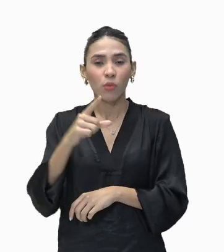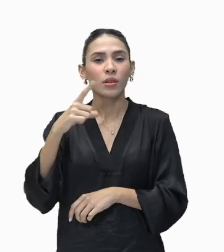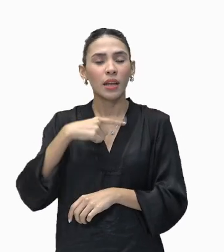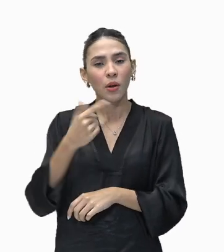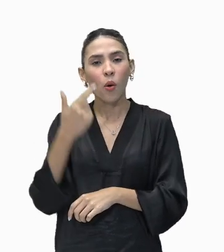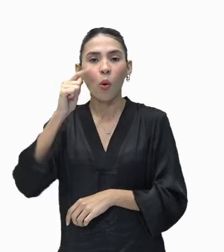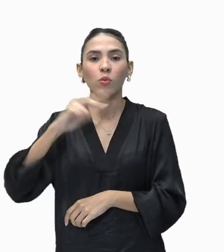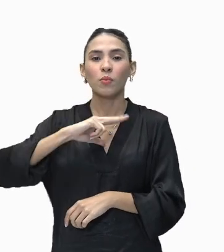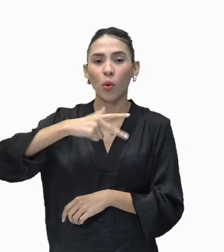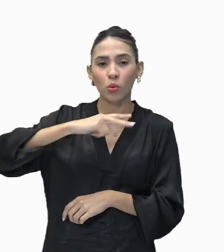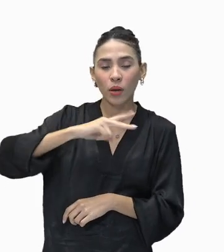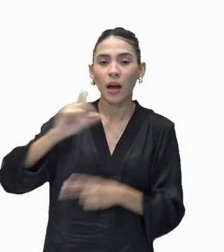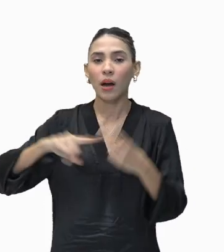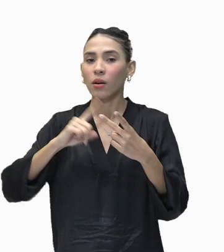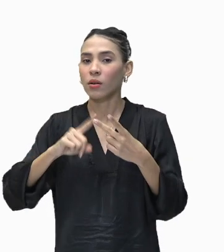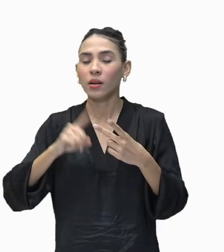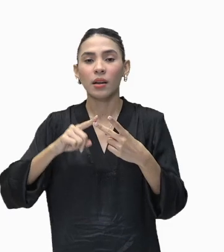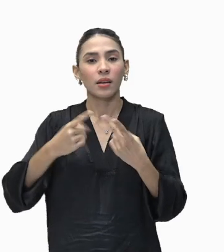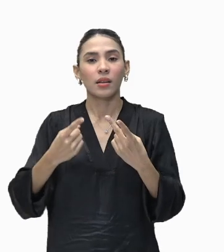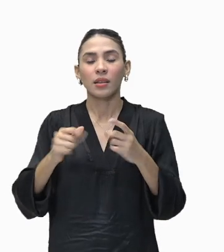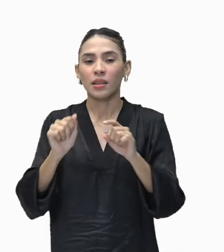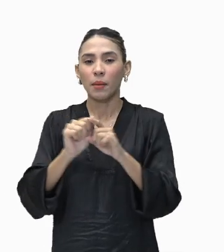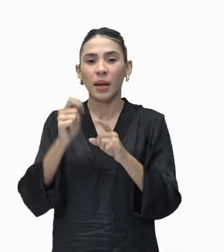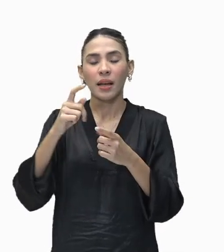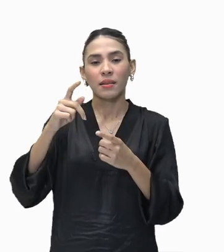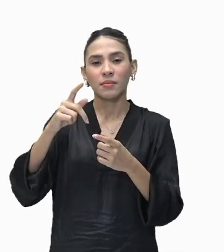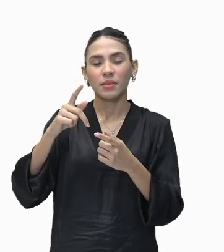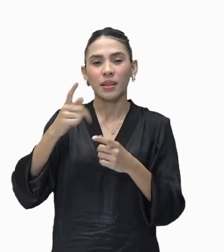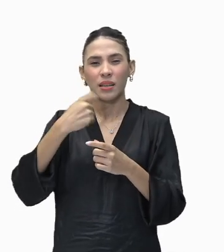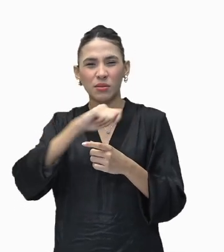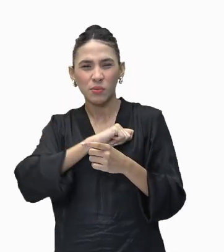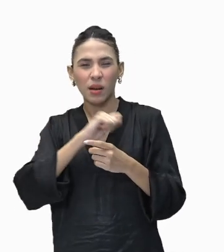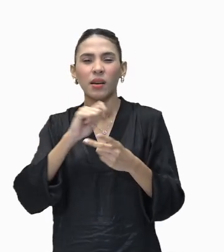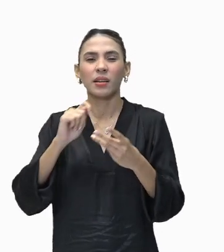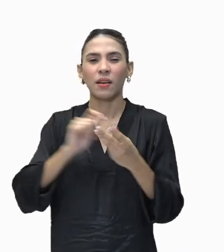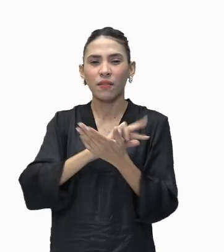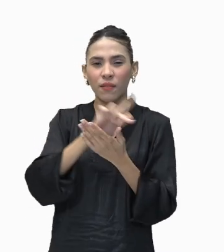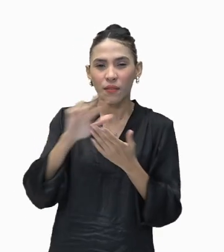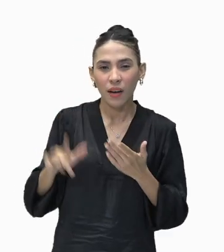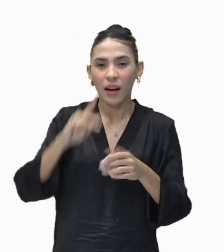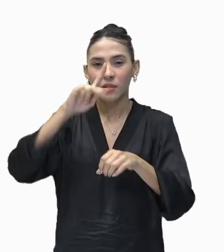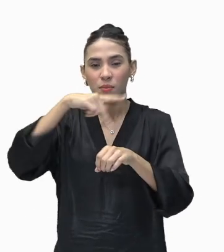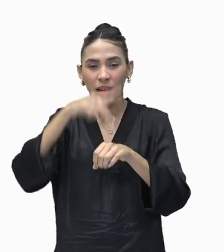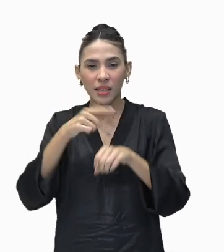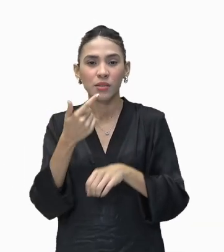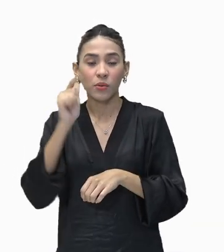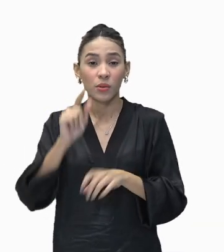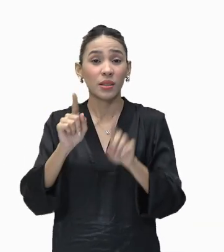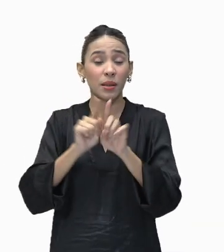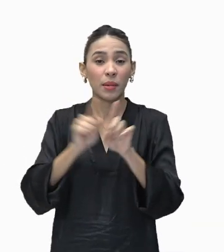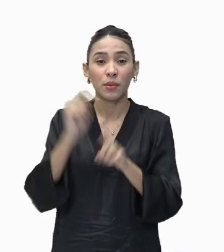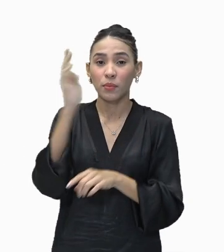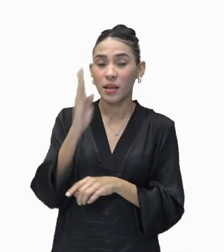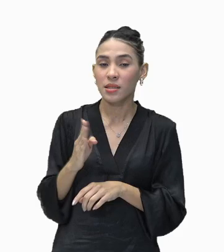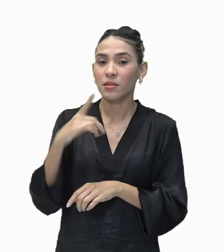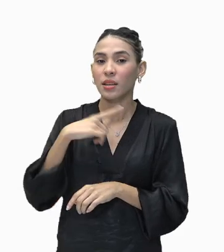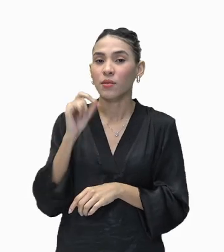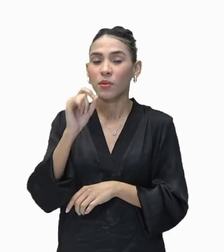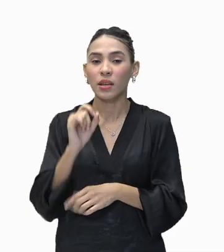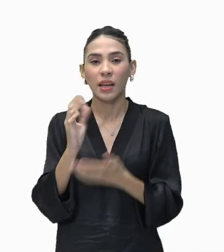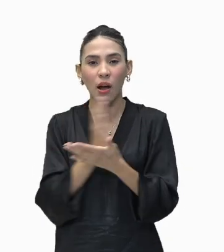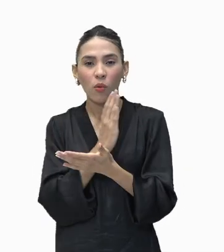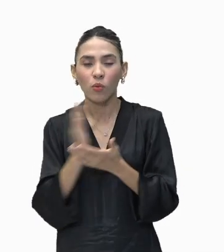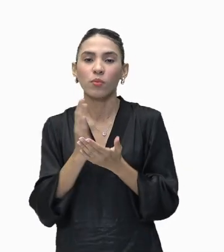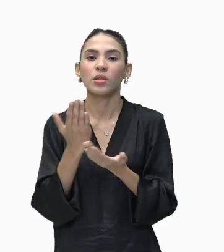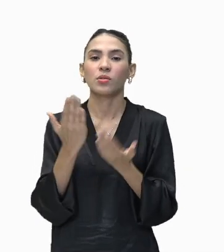Espanha, como o franquismo, o salazarismo, né, e alguns outros também. Inclusive no Brasil também nós tivemos né, algumas